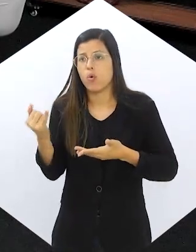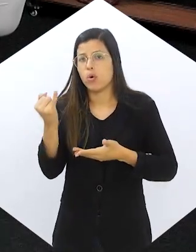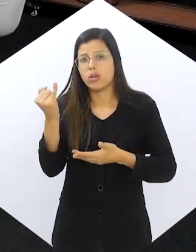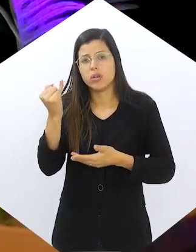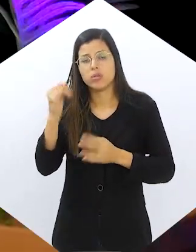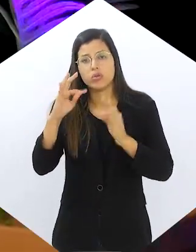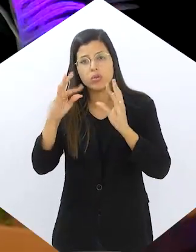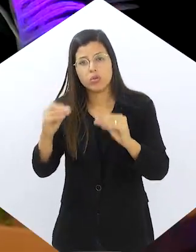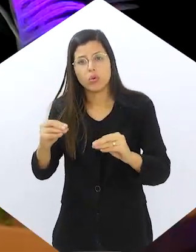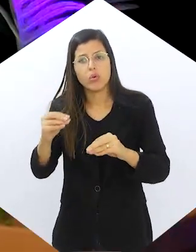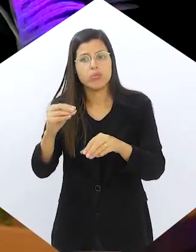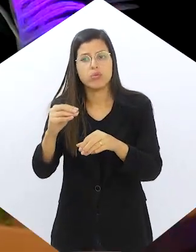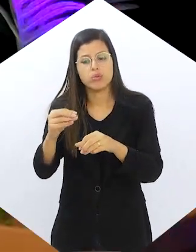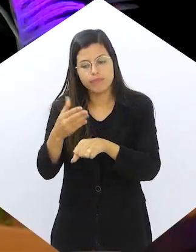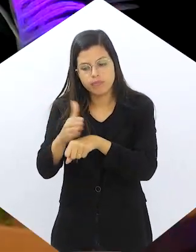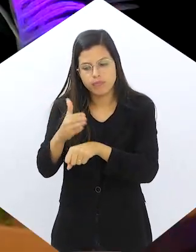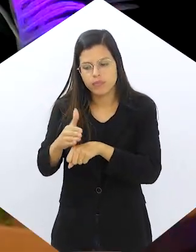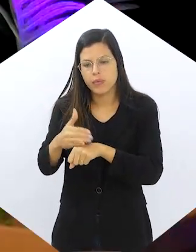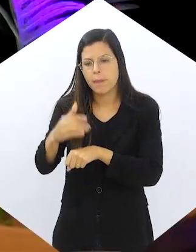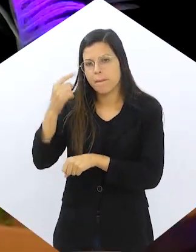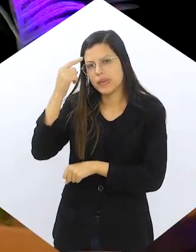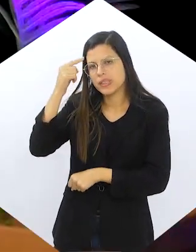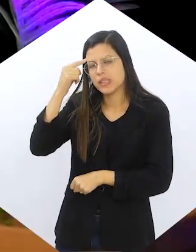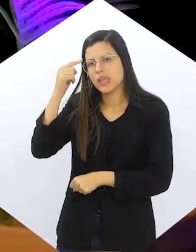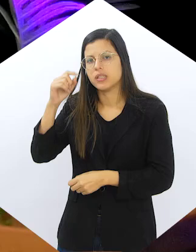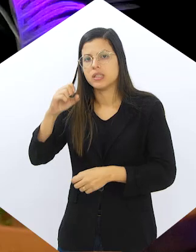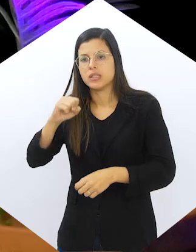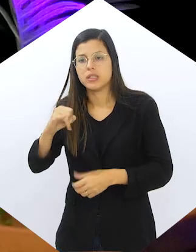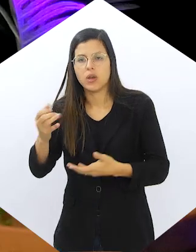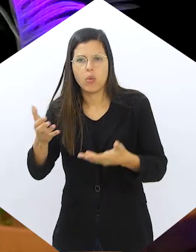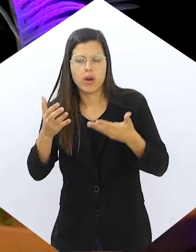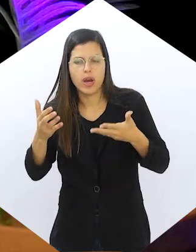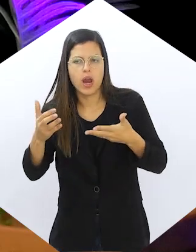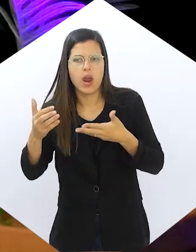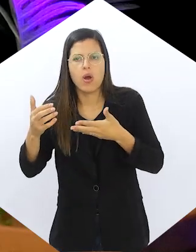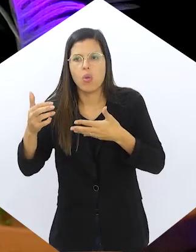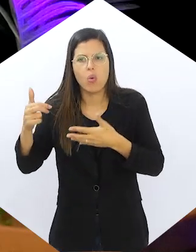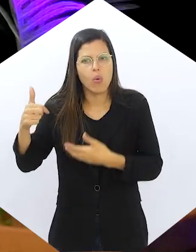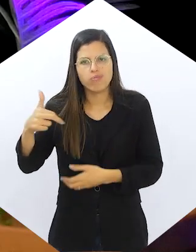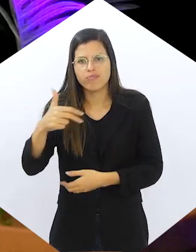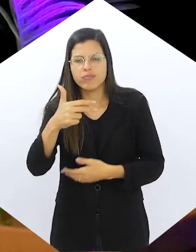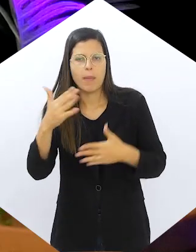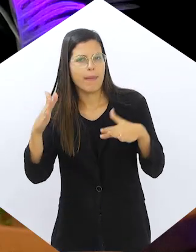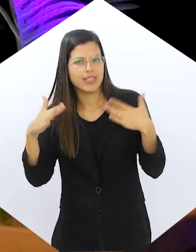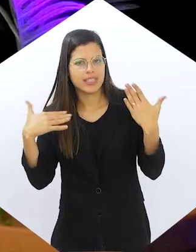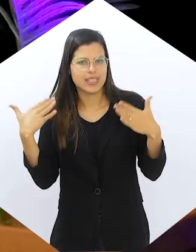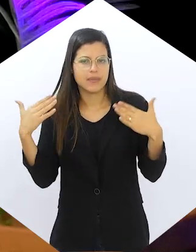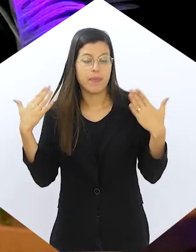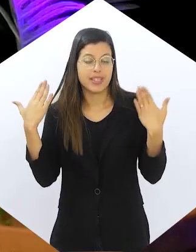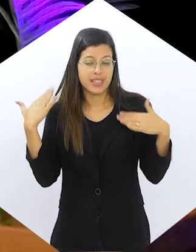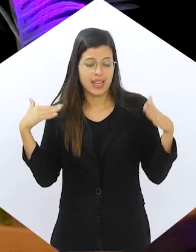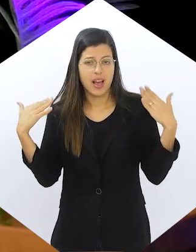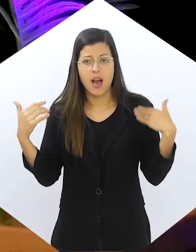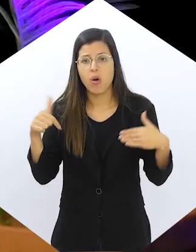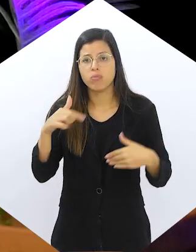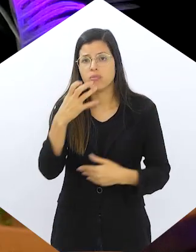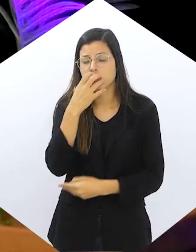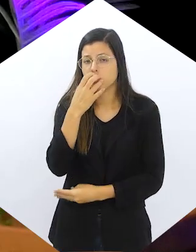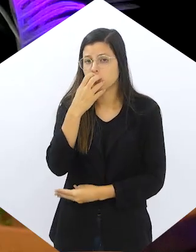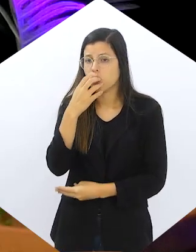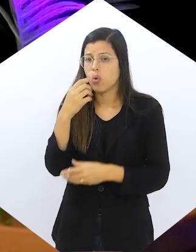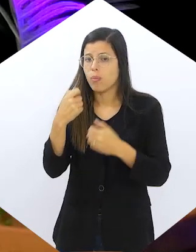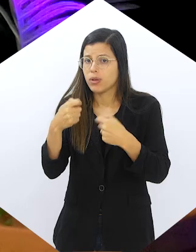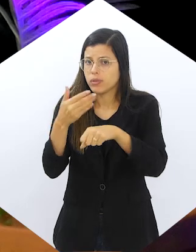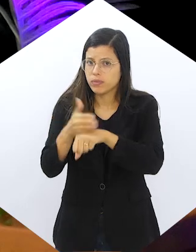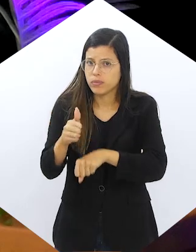acho que é importante todo mundo ter isso como mente. Se eu quero transitar com o meu cachorro, independente de ser suporte ou não, eu tenho que adestrar, porque não é